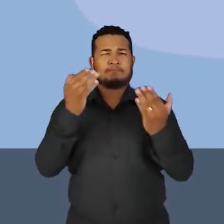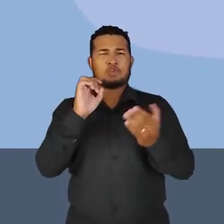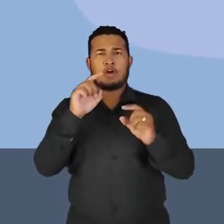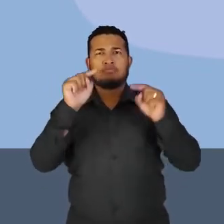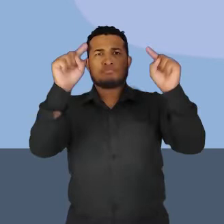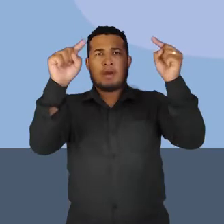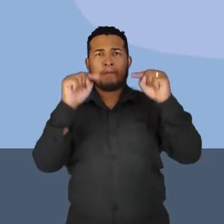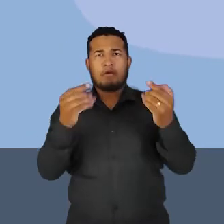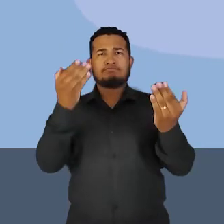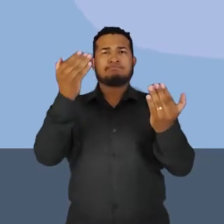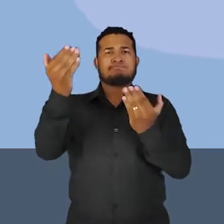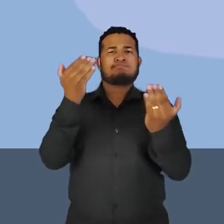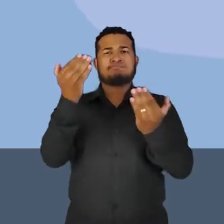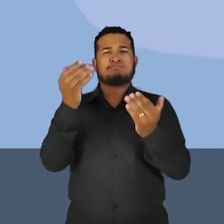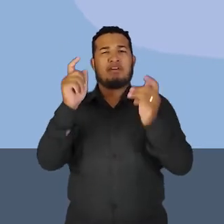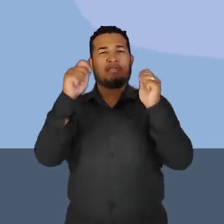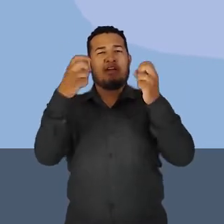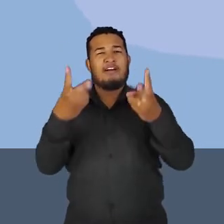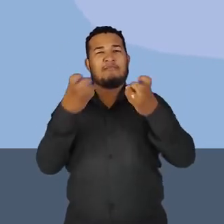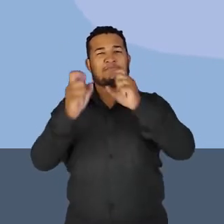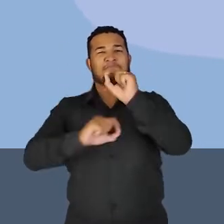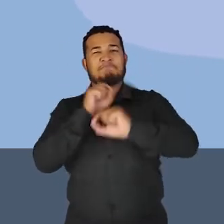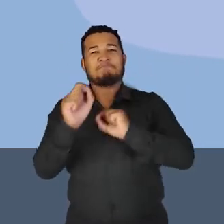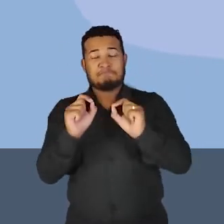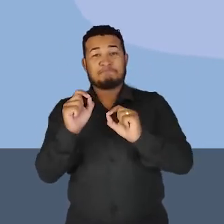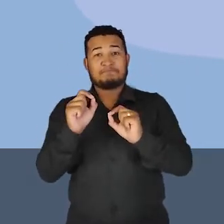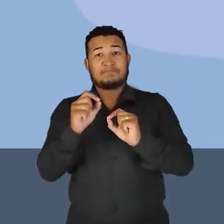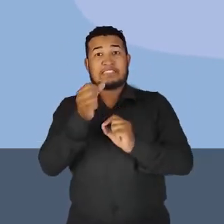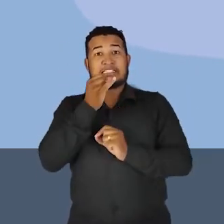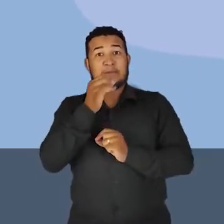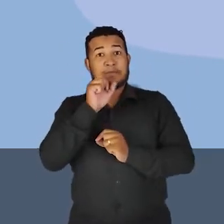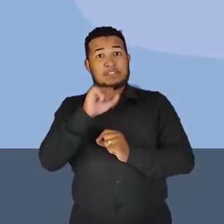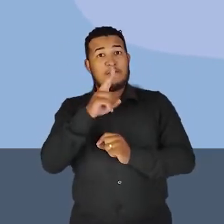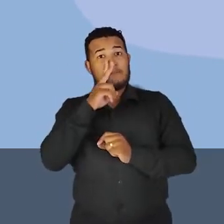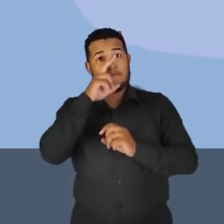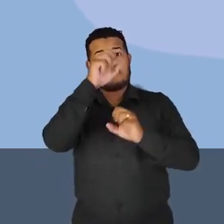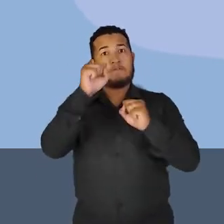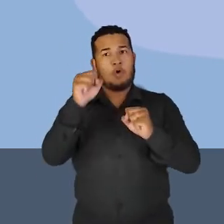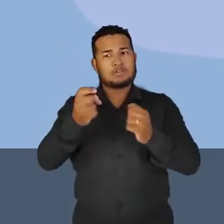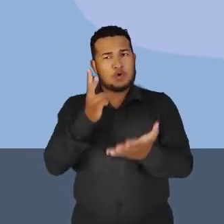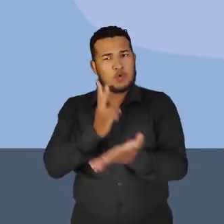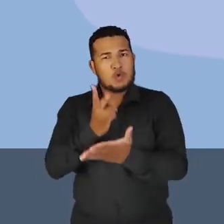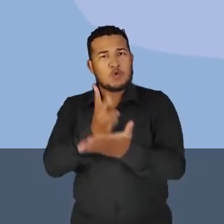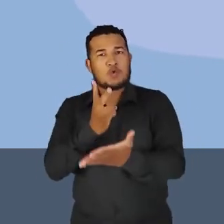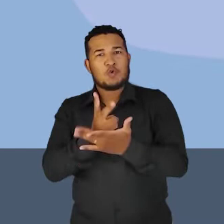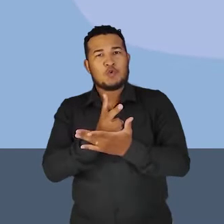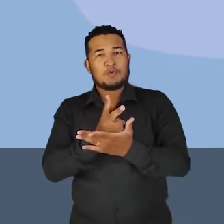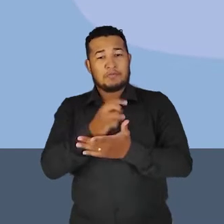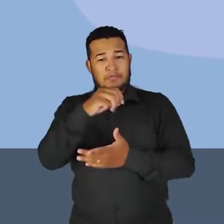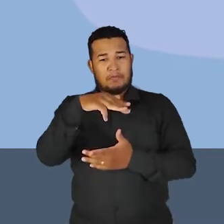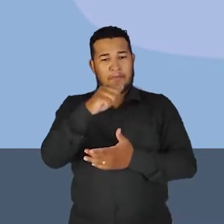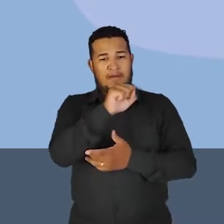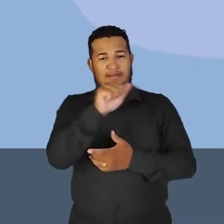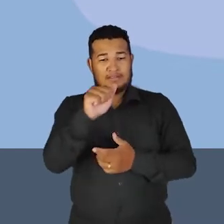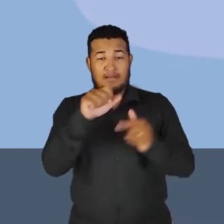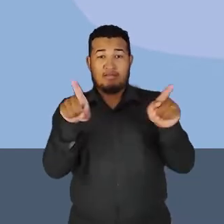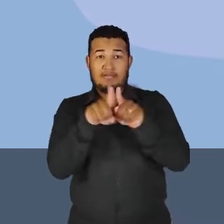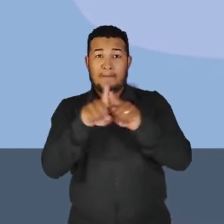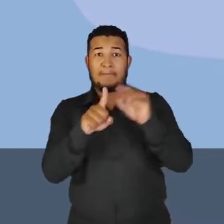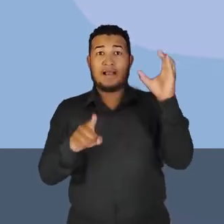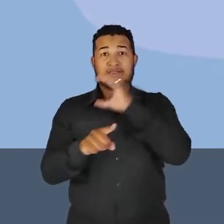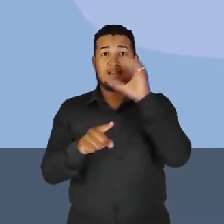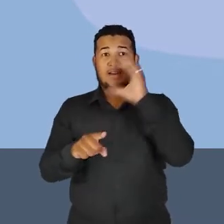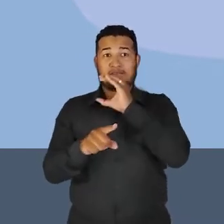desses dois exemplos, poderíamos mencionar que, mantendo a força, a massa e a aceleração